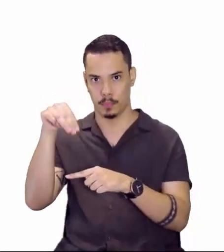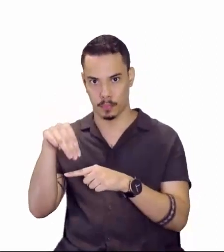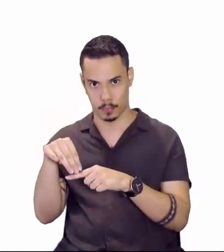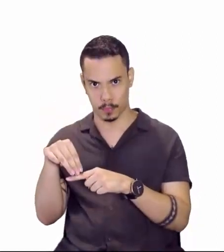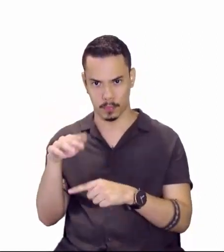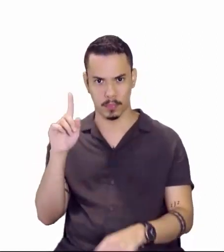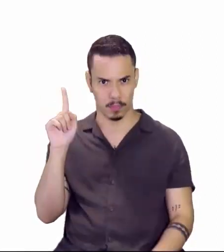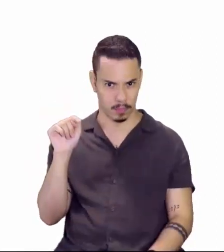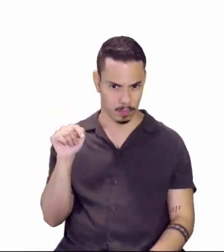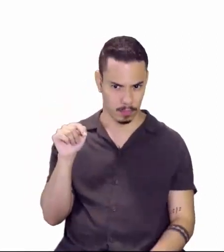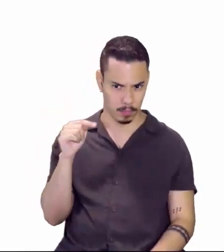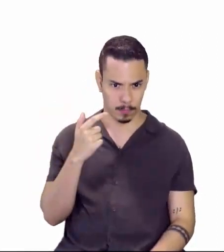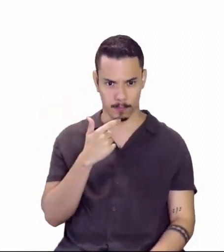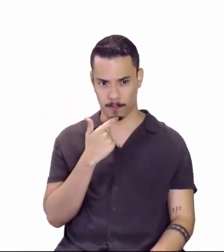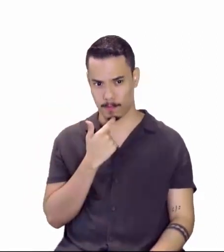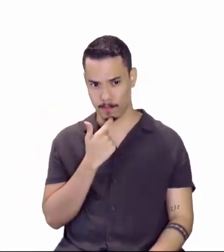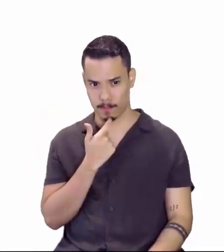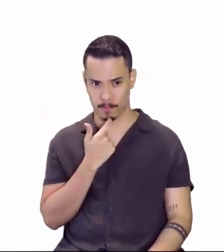fósforo e mercúrio.